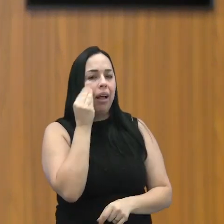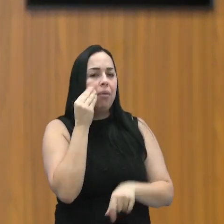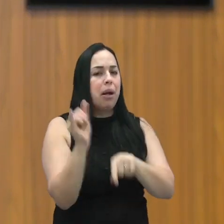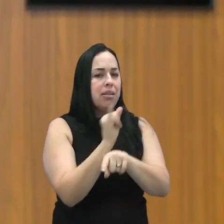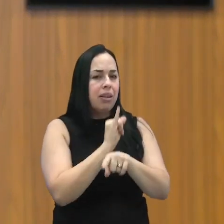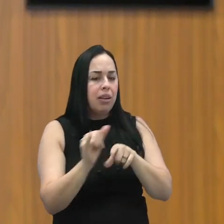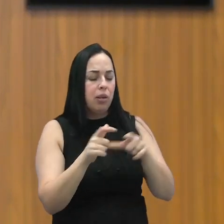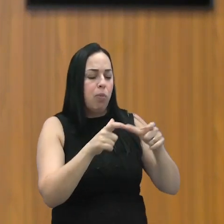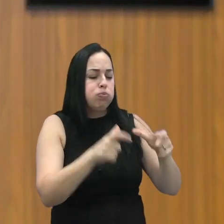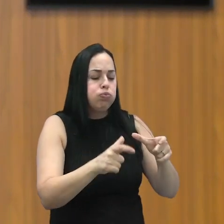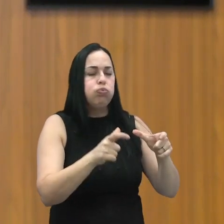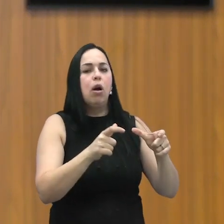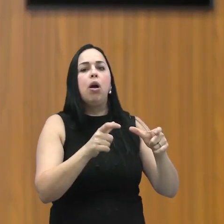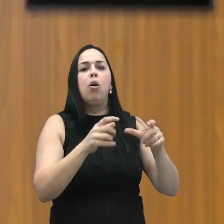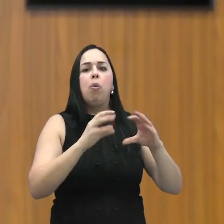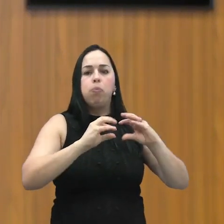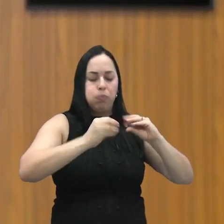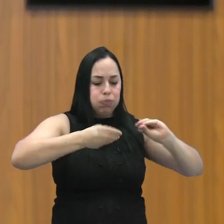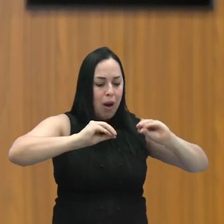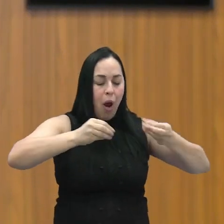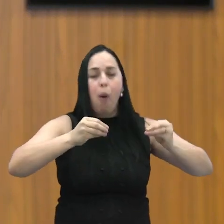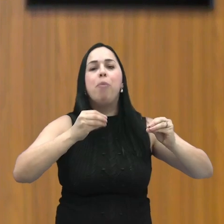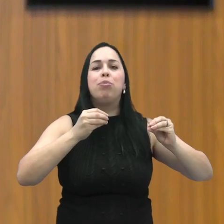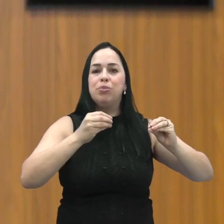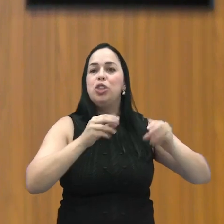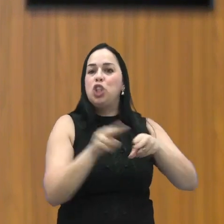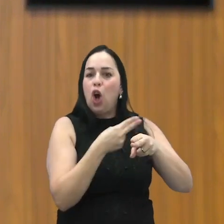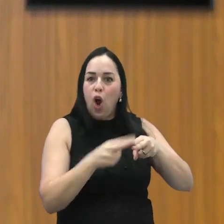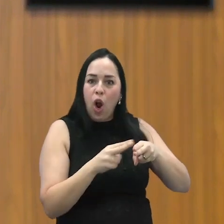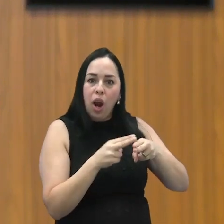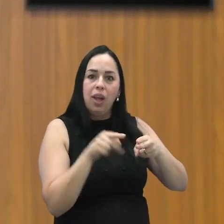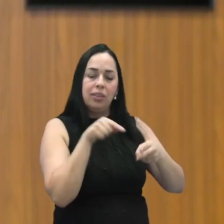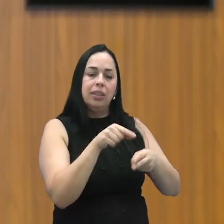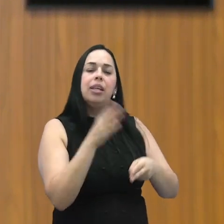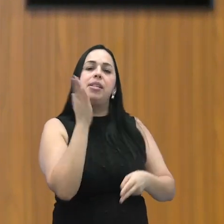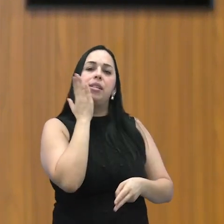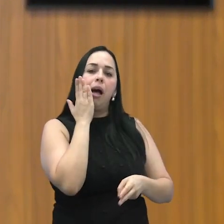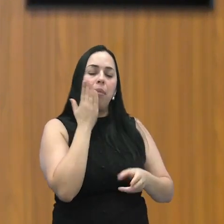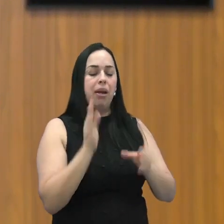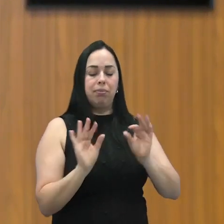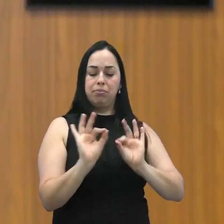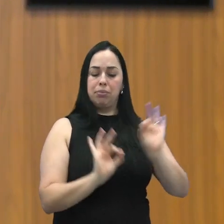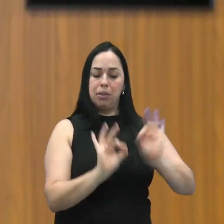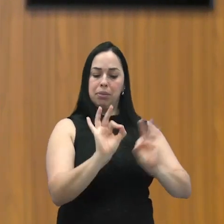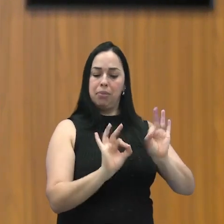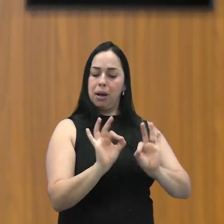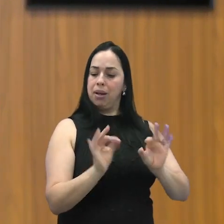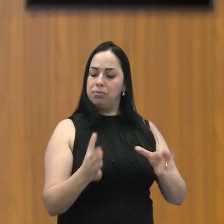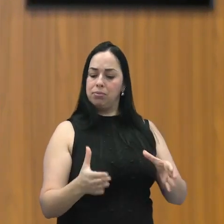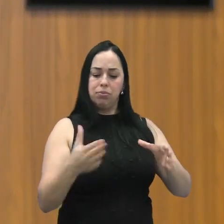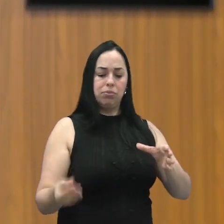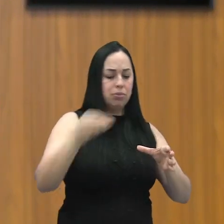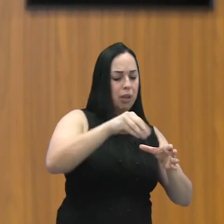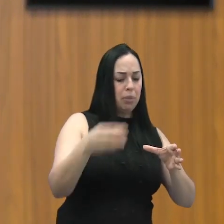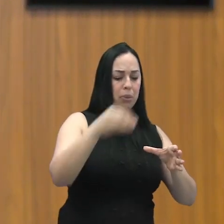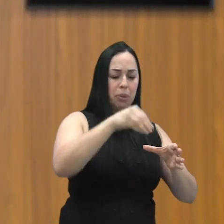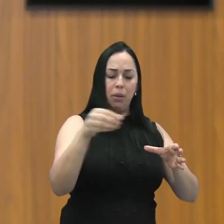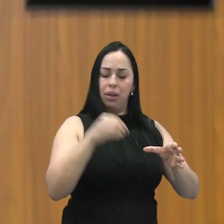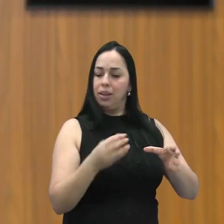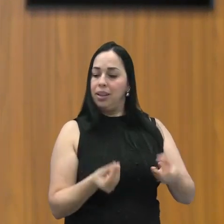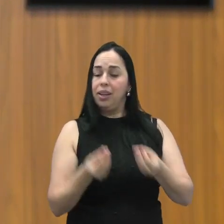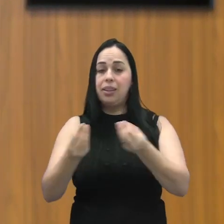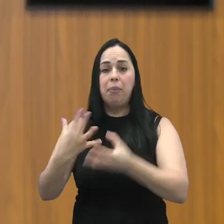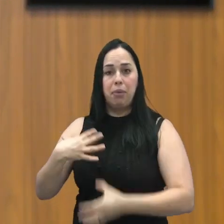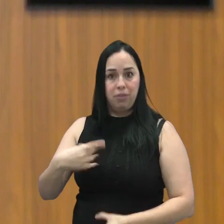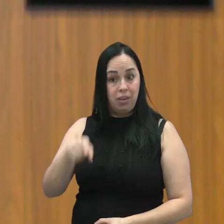os bombons, as barras de chocolates tradicionais, quem sabe que é de uma qualidade superior, monta um kitzinho para o teu filho, brinca com ele, coloca